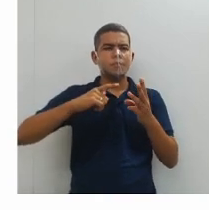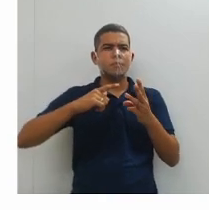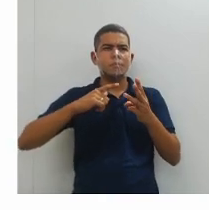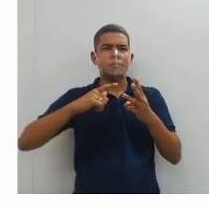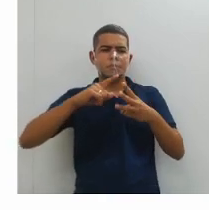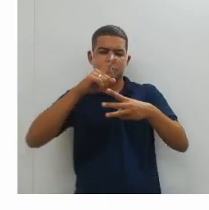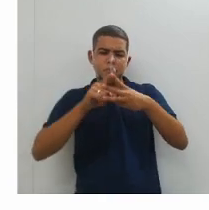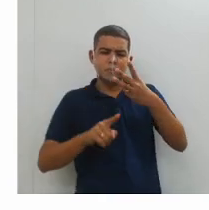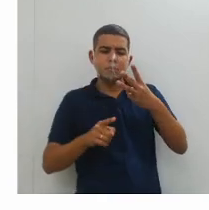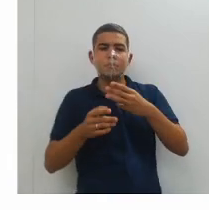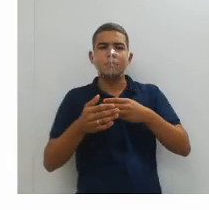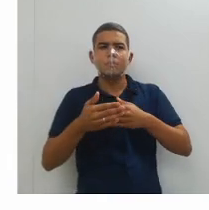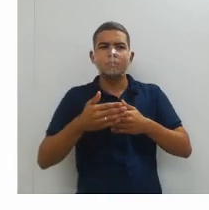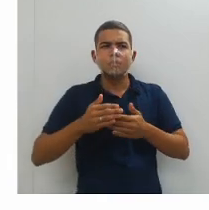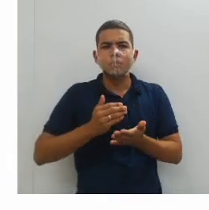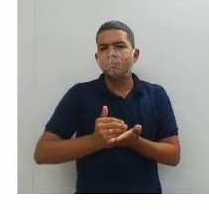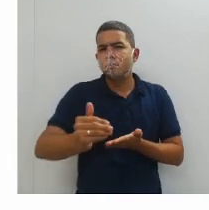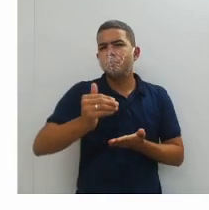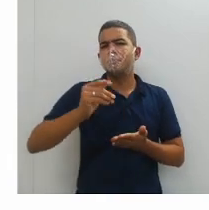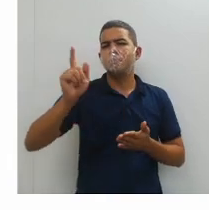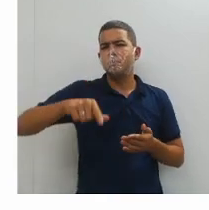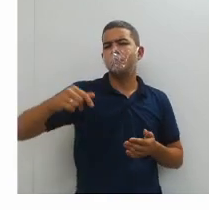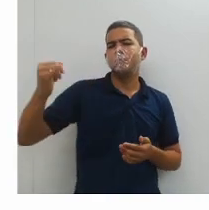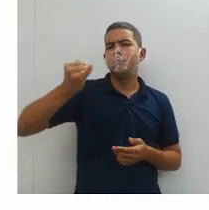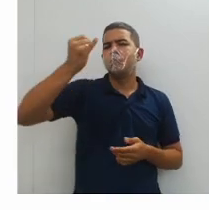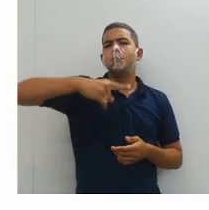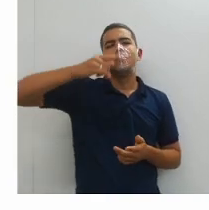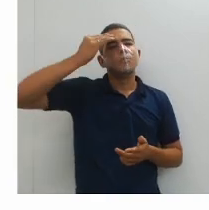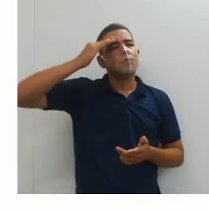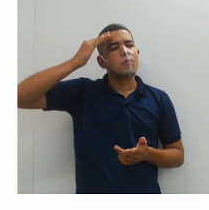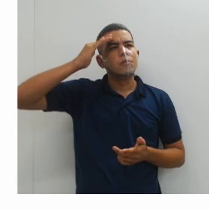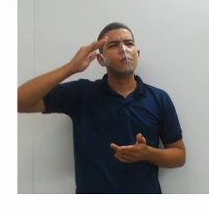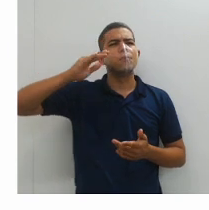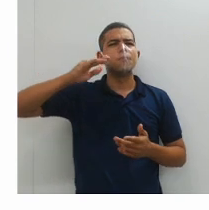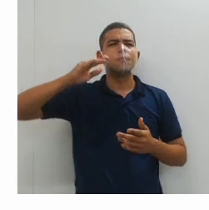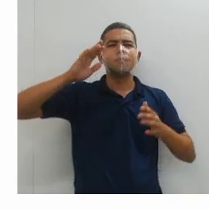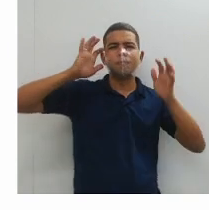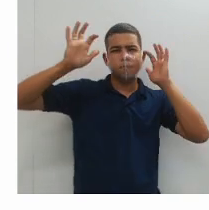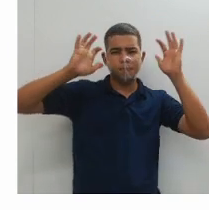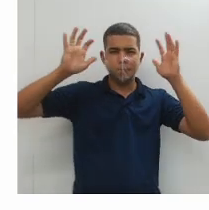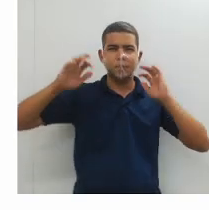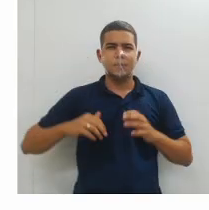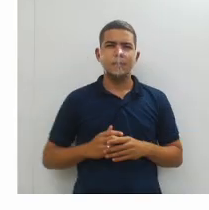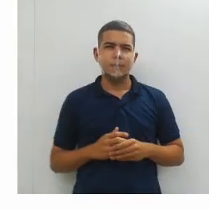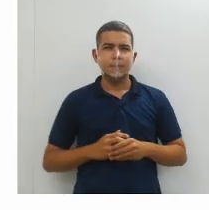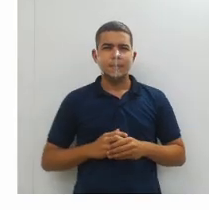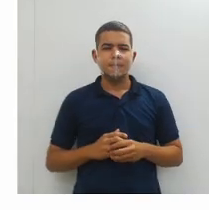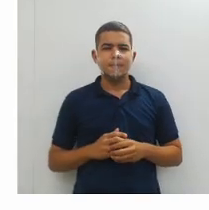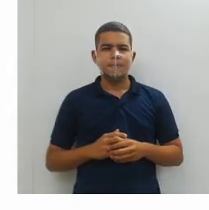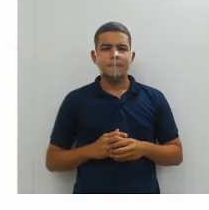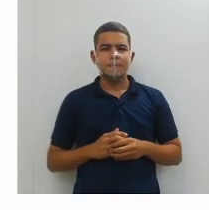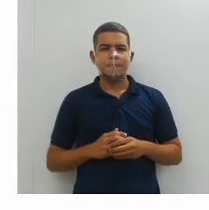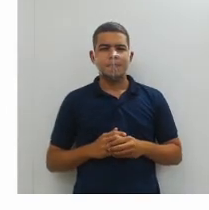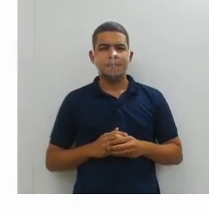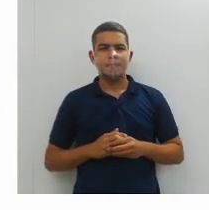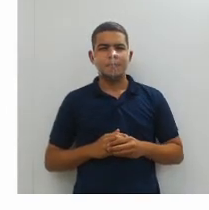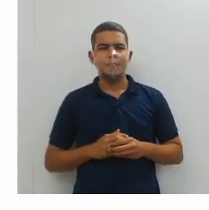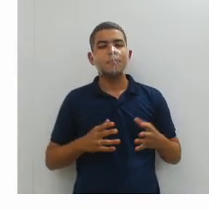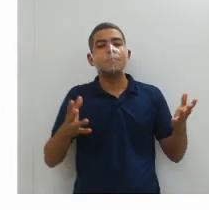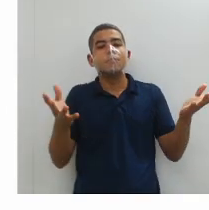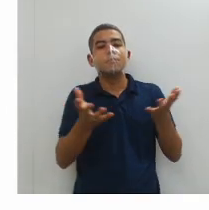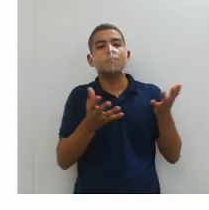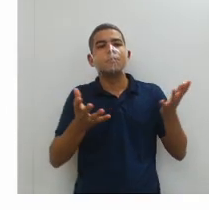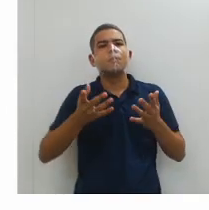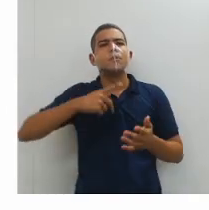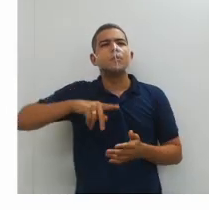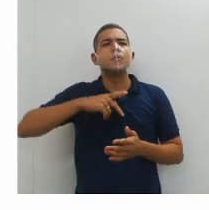essa introdução ela é muito importante para a gente entender esses pensadores. Vamos lá. Agora,